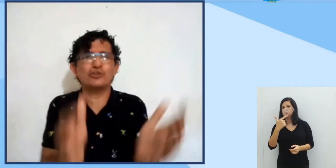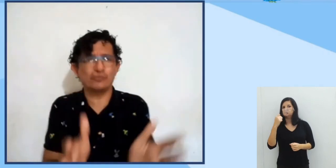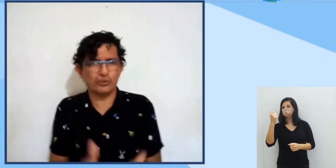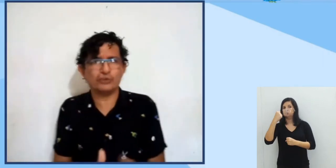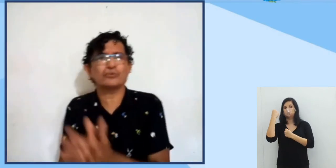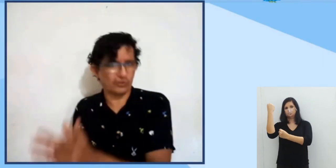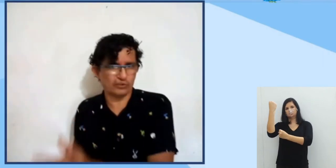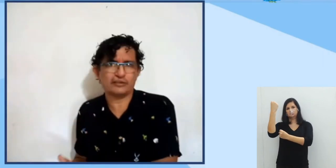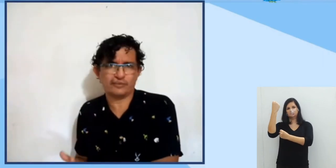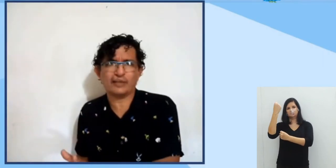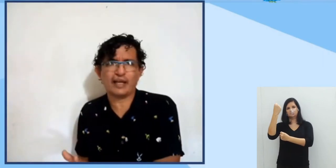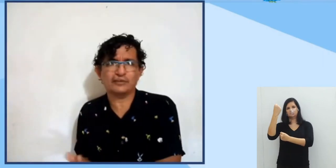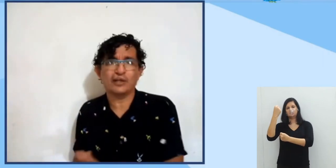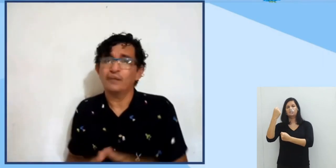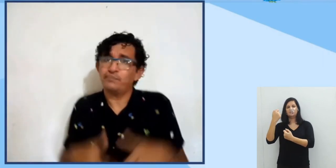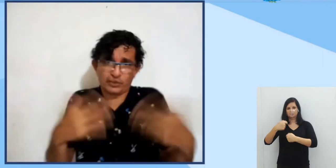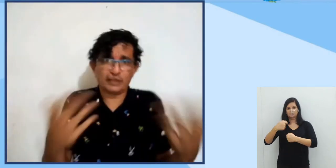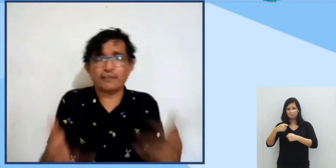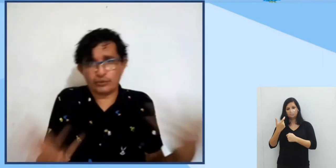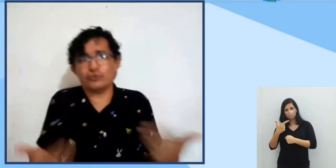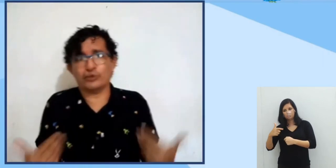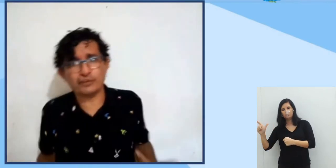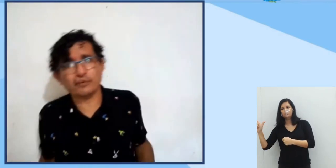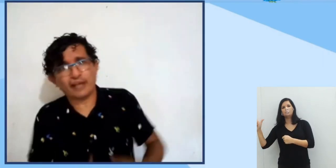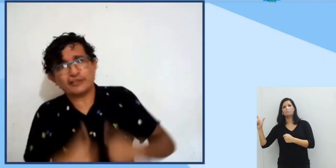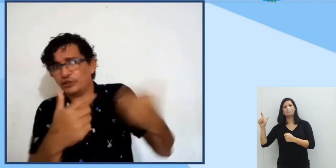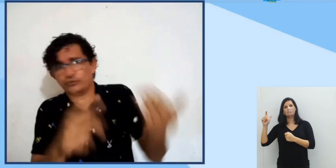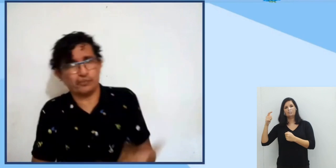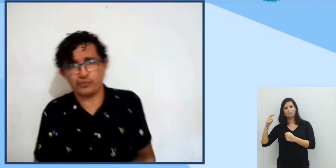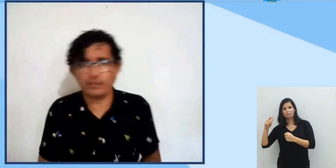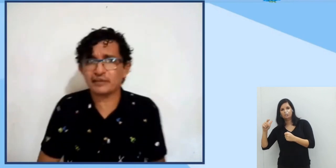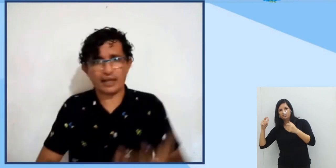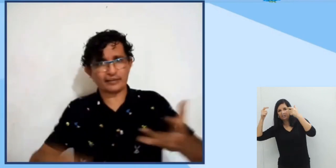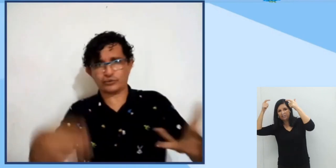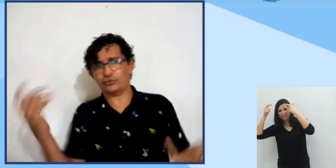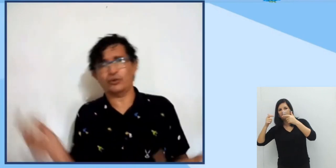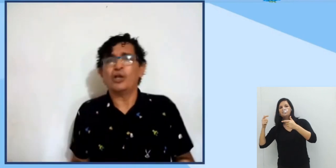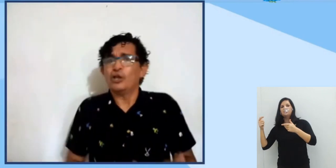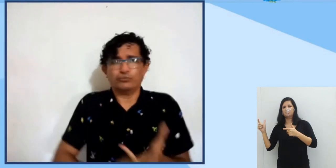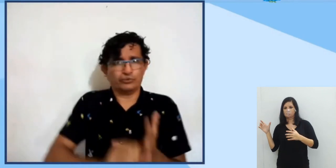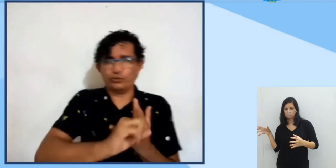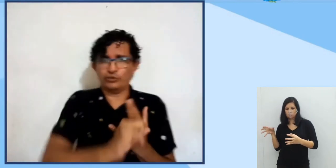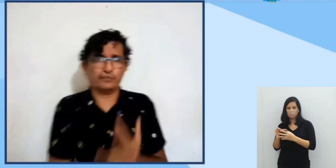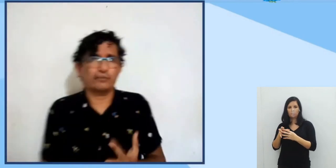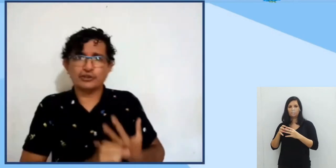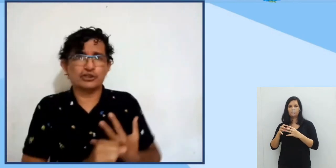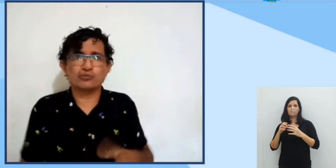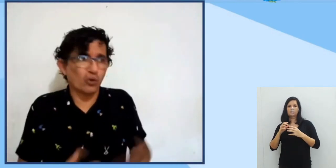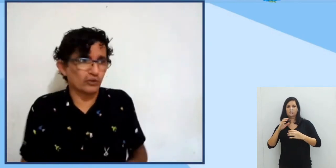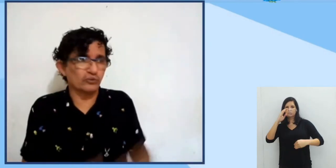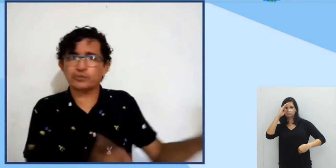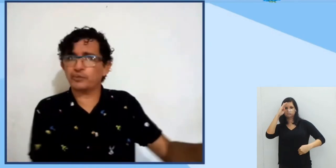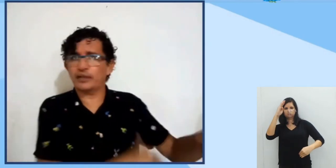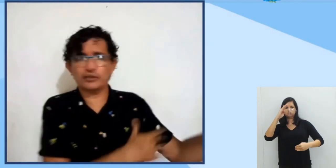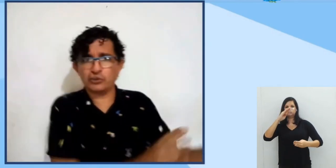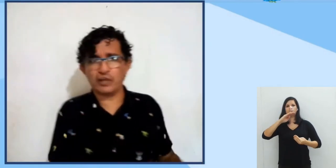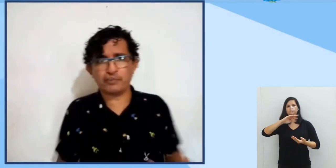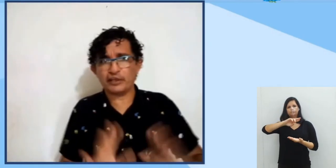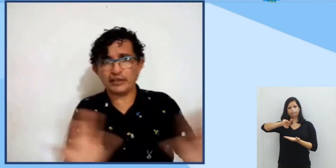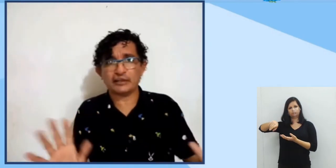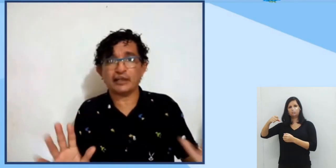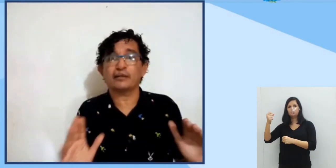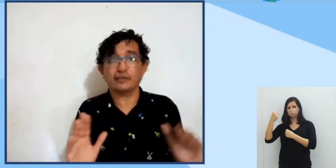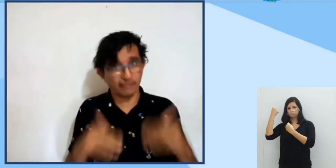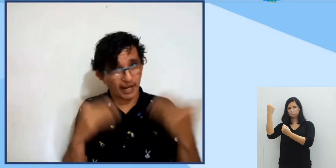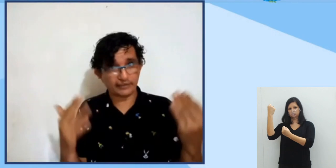poderes, dependiam muito dos senhores feudais, porque também os senhores feudais tinham seu próprio exército, os senhores feudais tinham todos os poderes que um